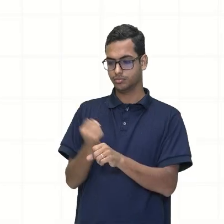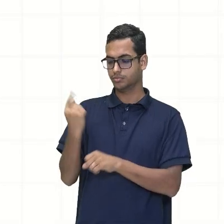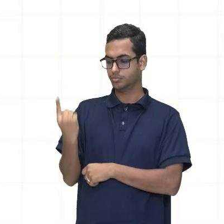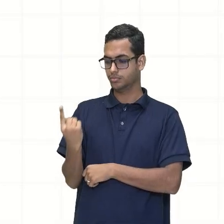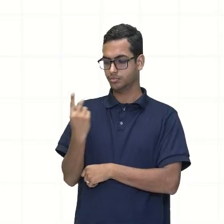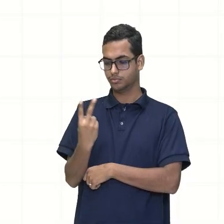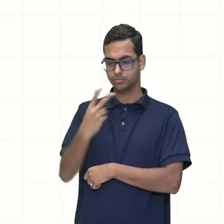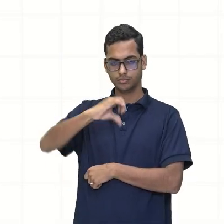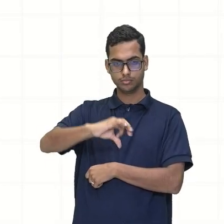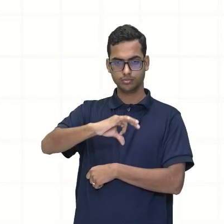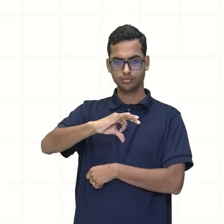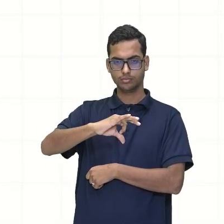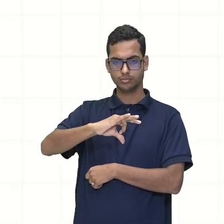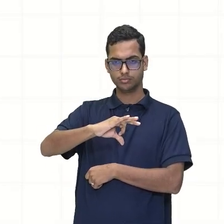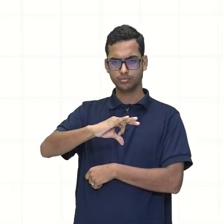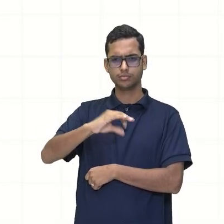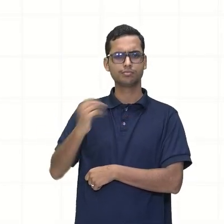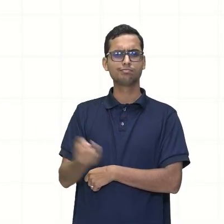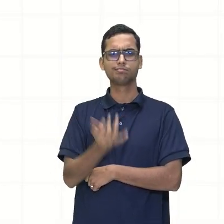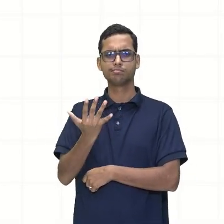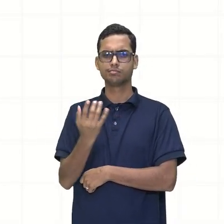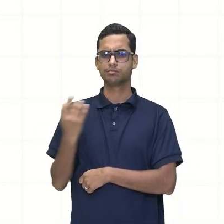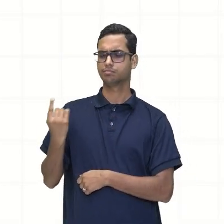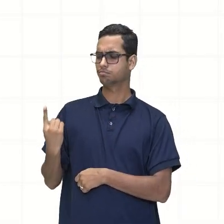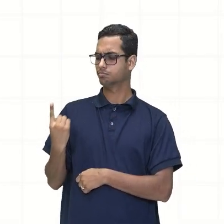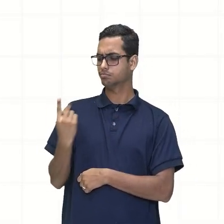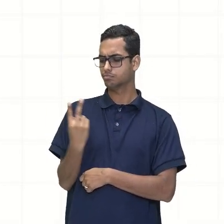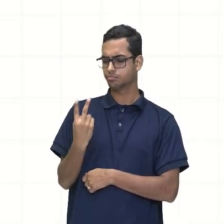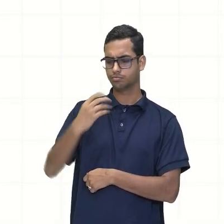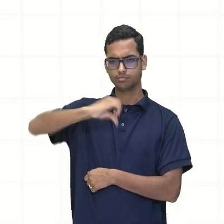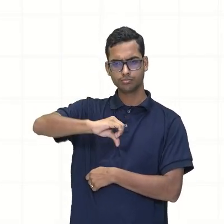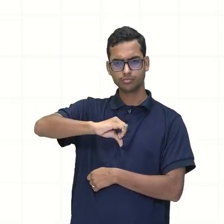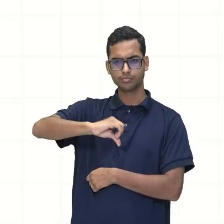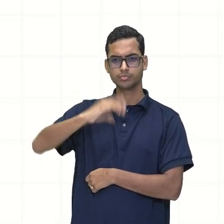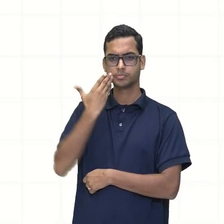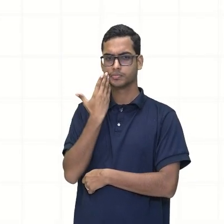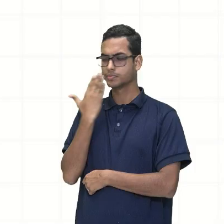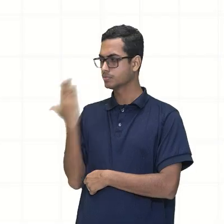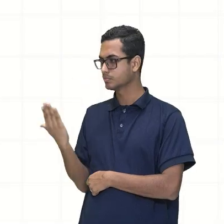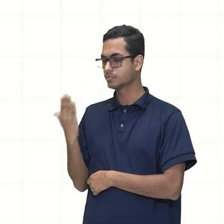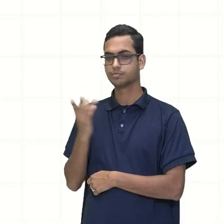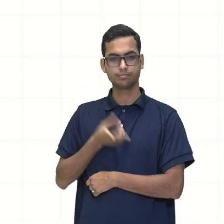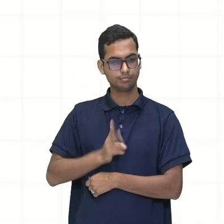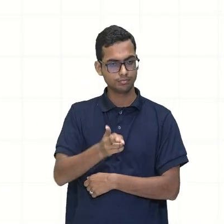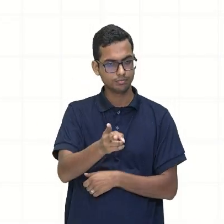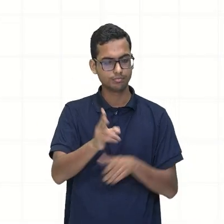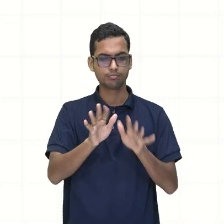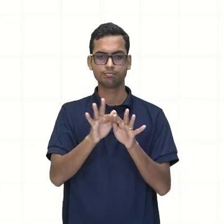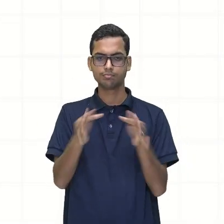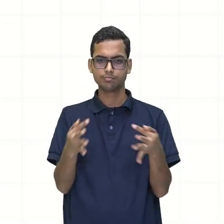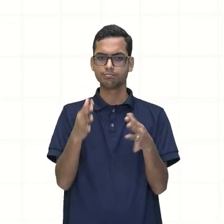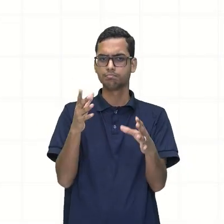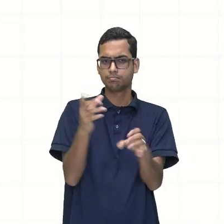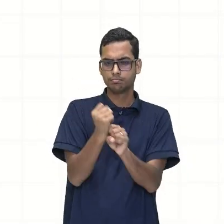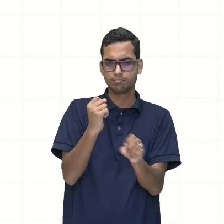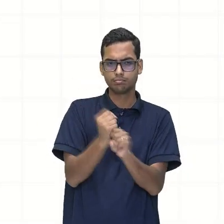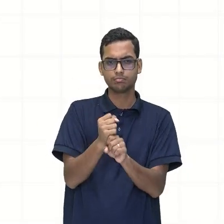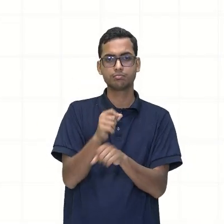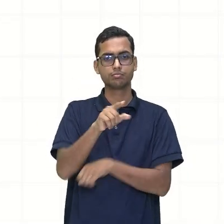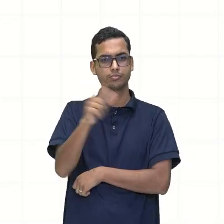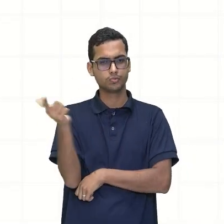vai dar 129. Esse 129 ainda dá para simplificar, né? Então, se para